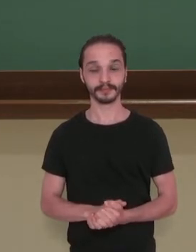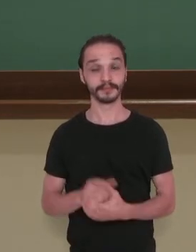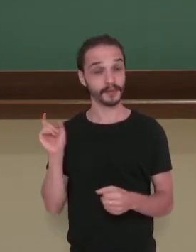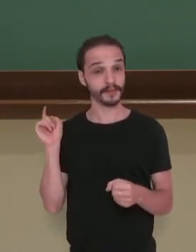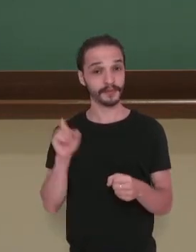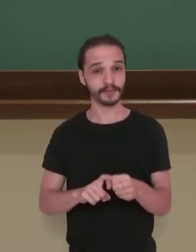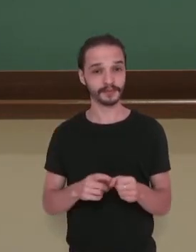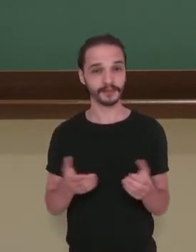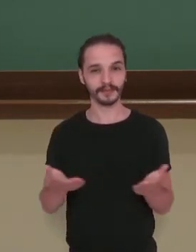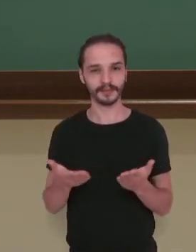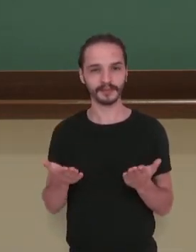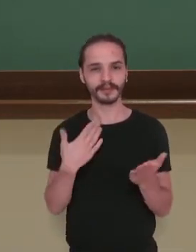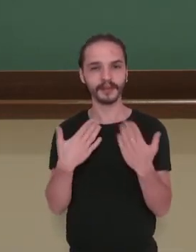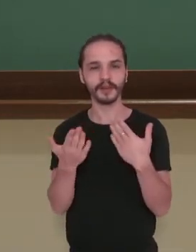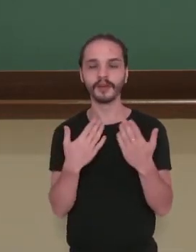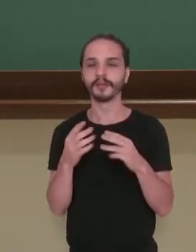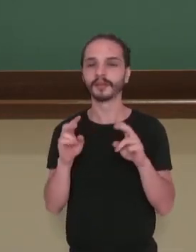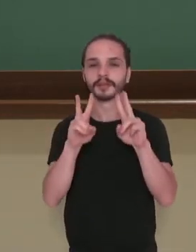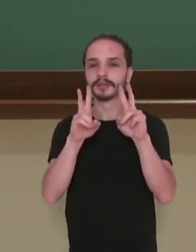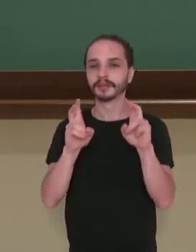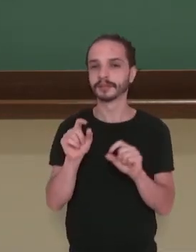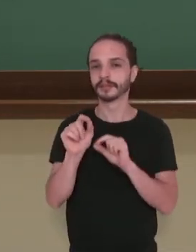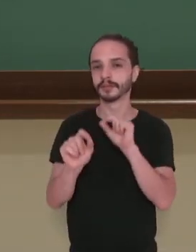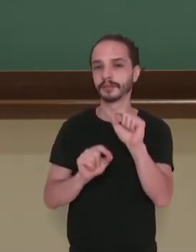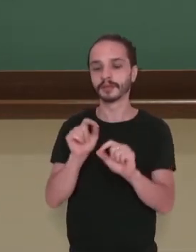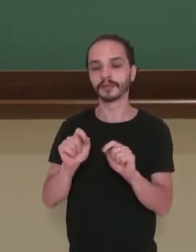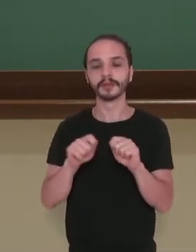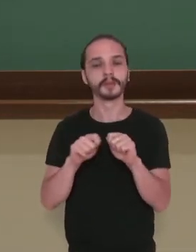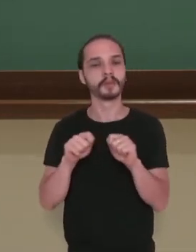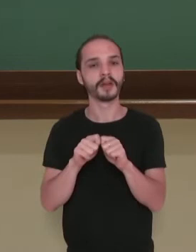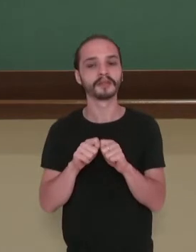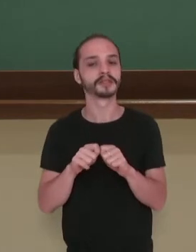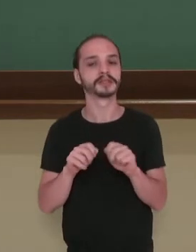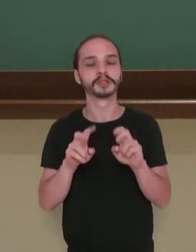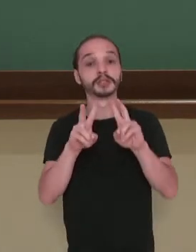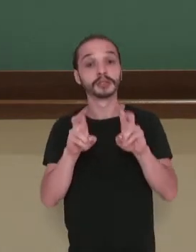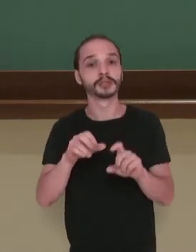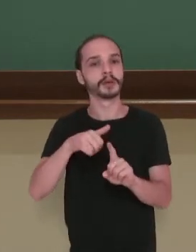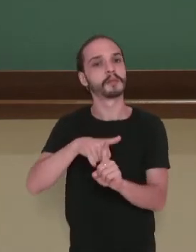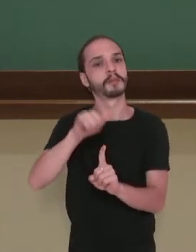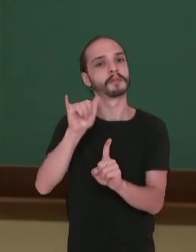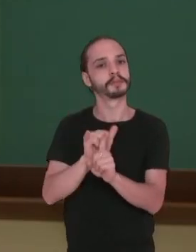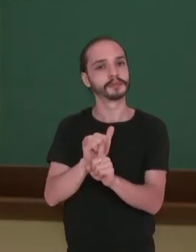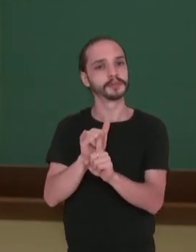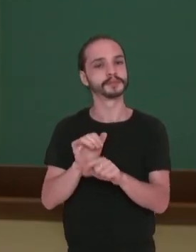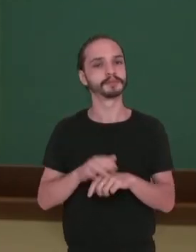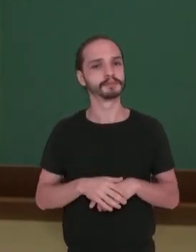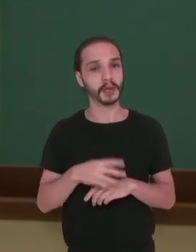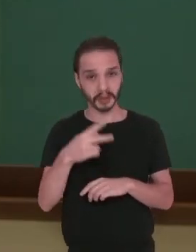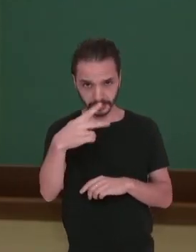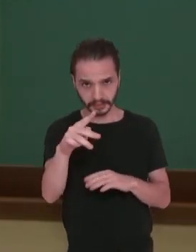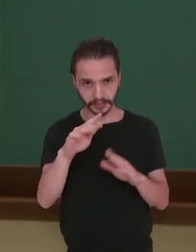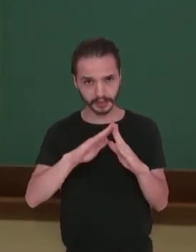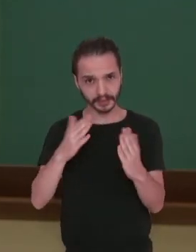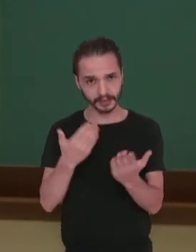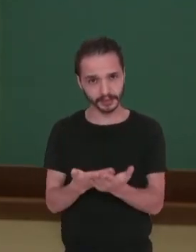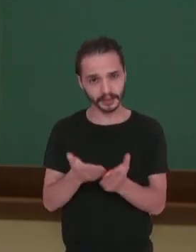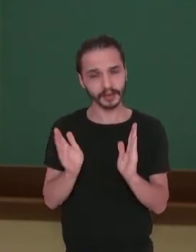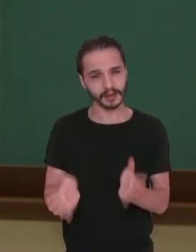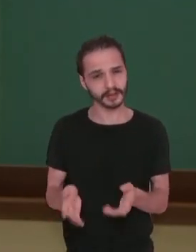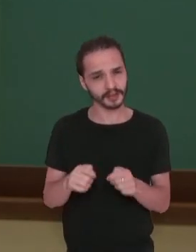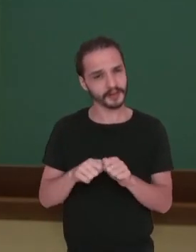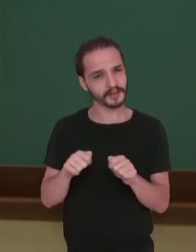Voltei, estamos conversando acerca de ações, né, sobre o bullying. Então, na tua escola, o que será que já foi